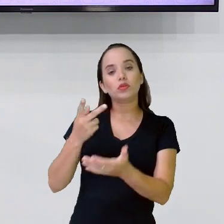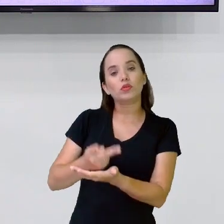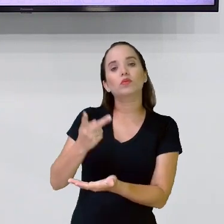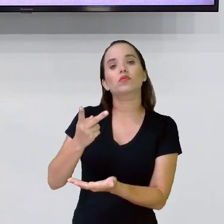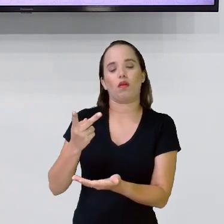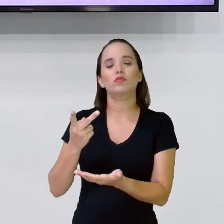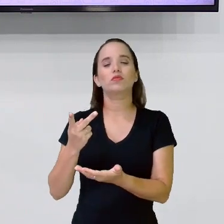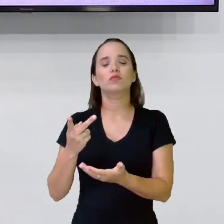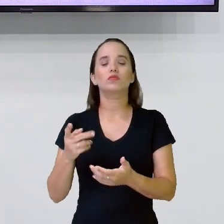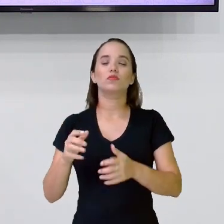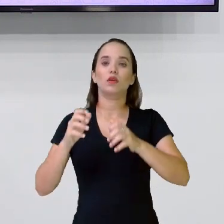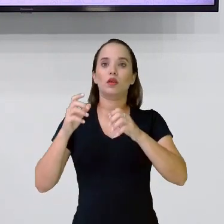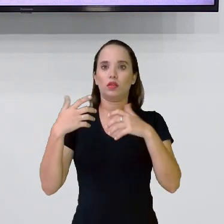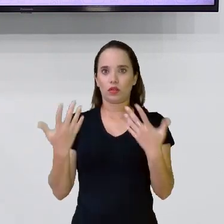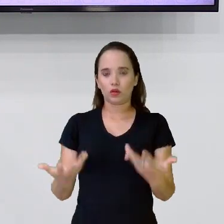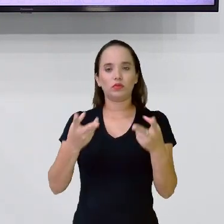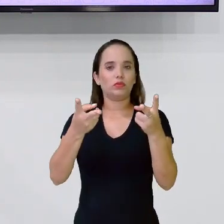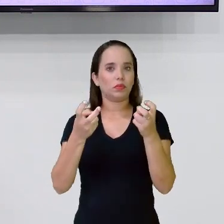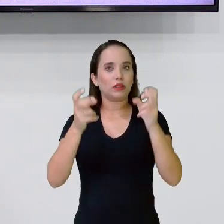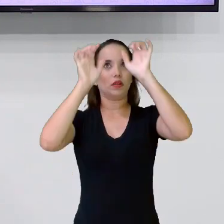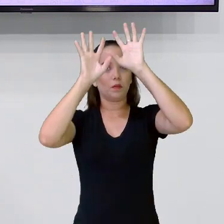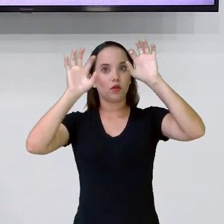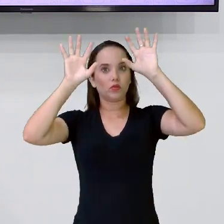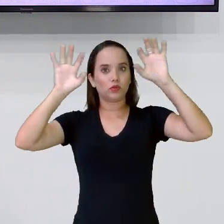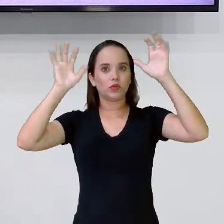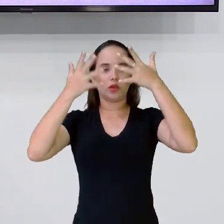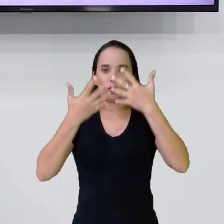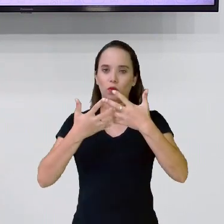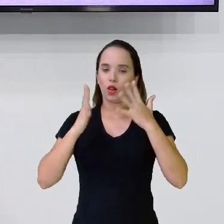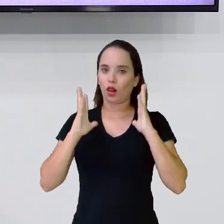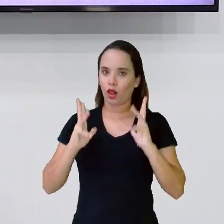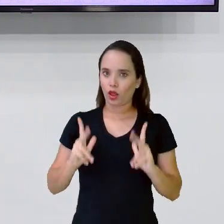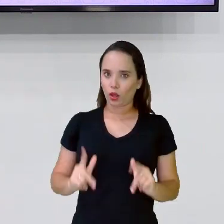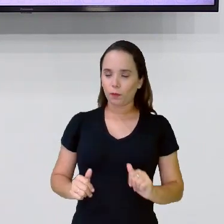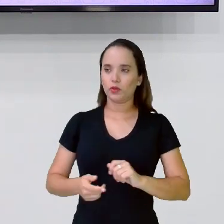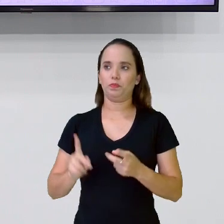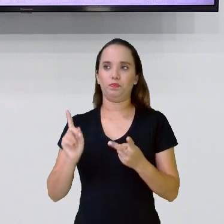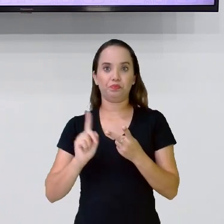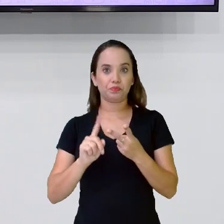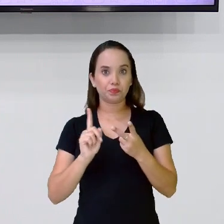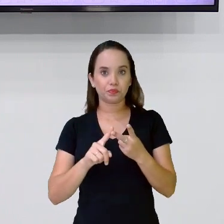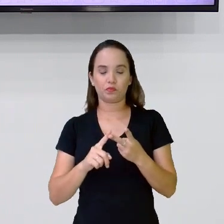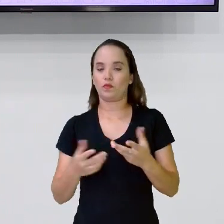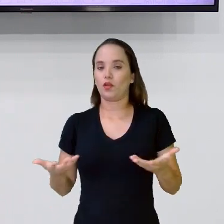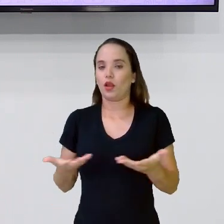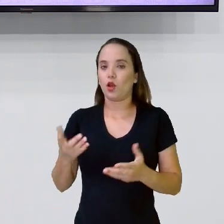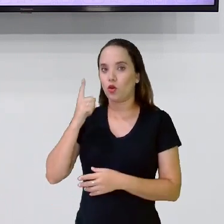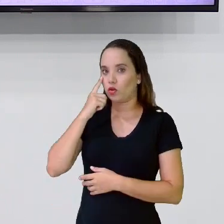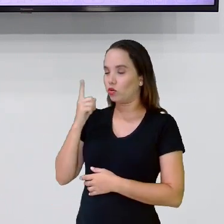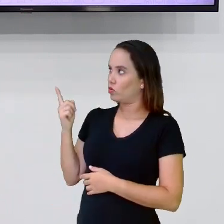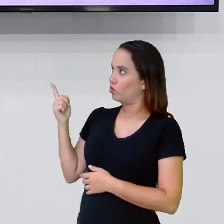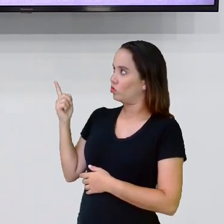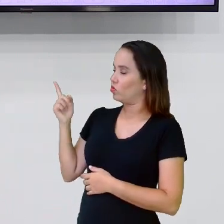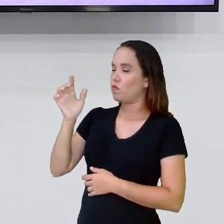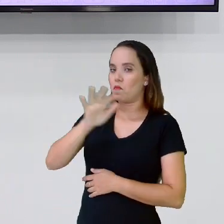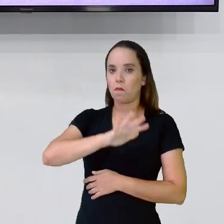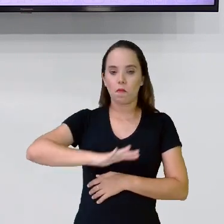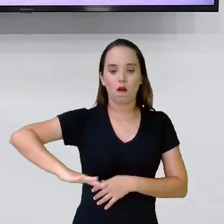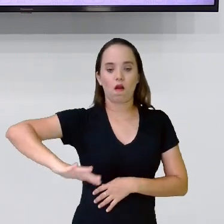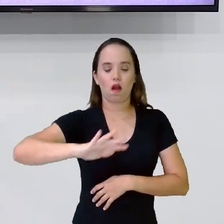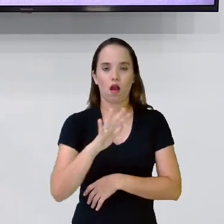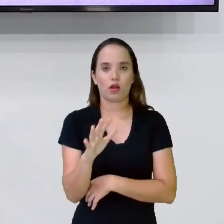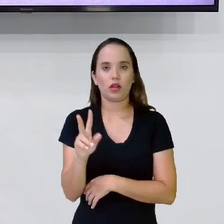dessa imagem é o céu, a gente consegue ver um céu limpo, né? Depois, a gente consegue observar aqui, ó, um corpo hídrico, pode